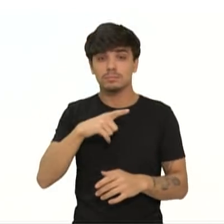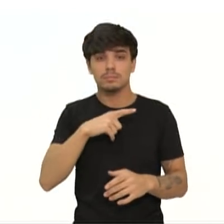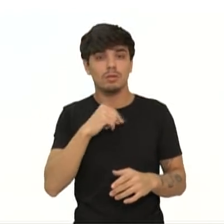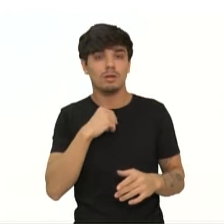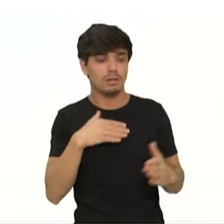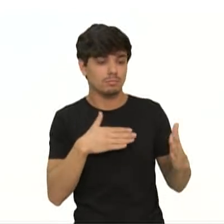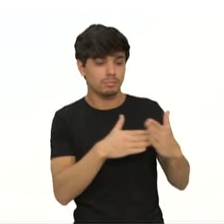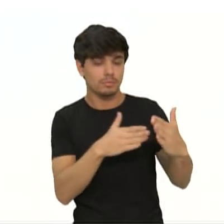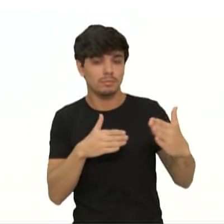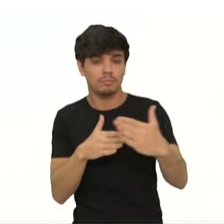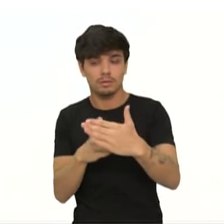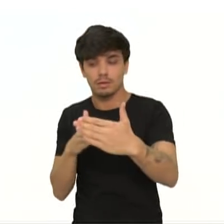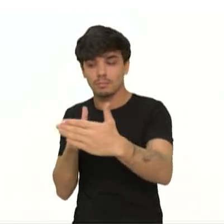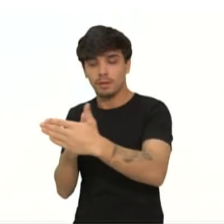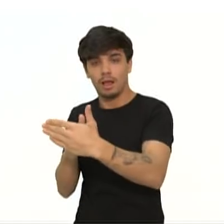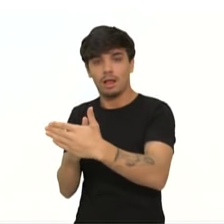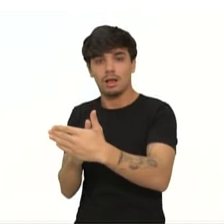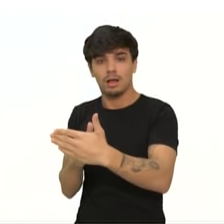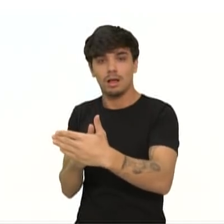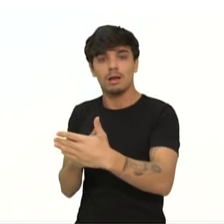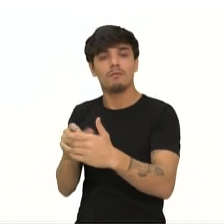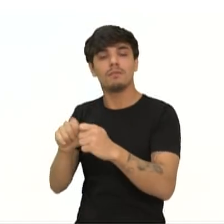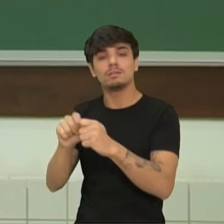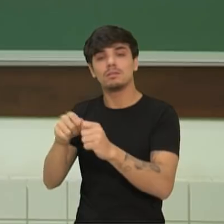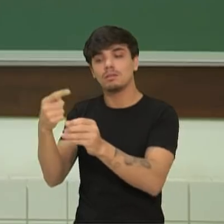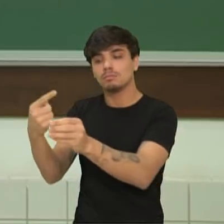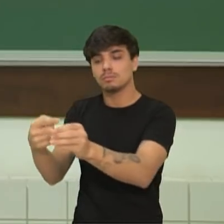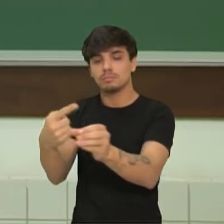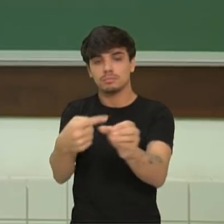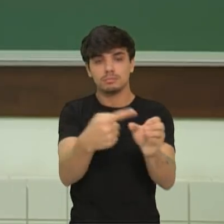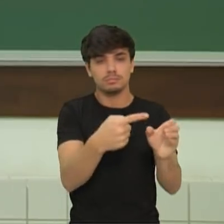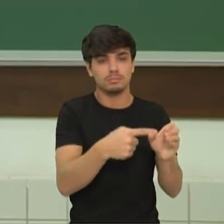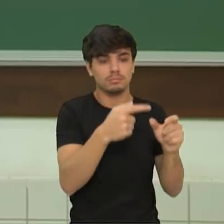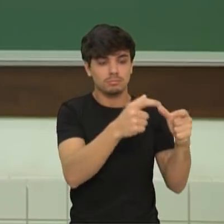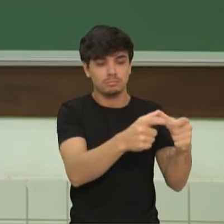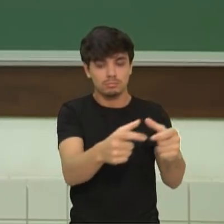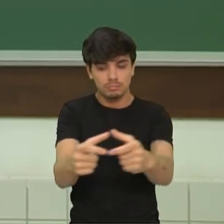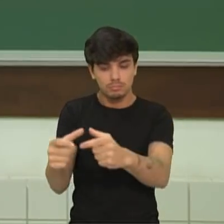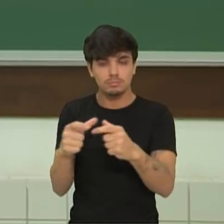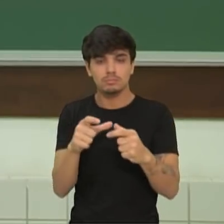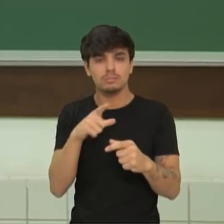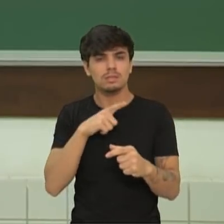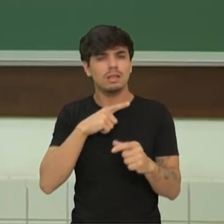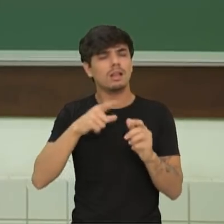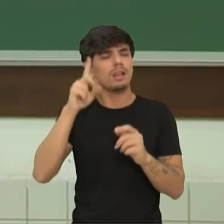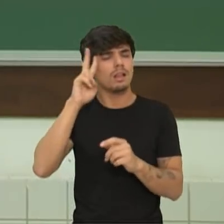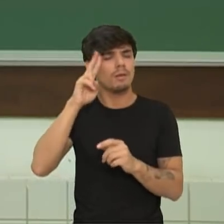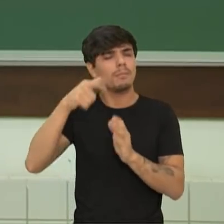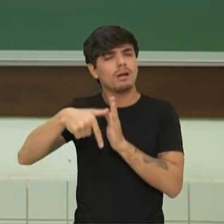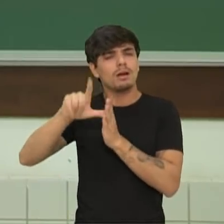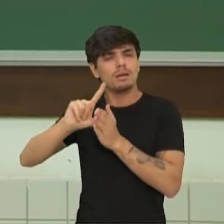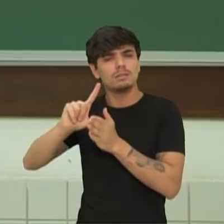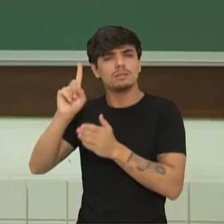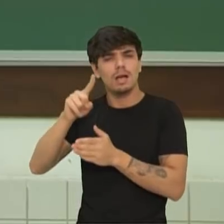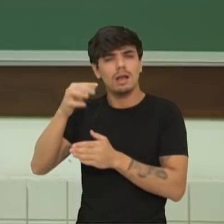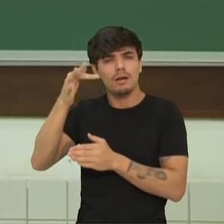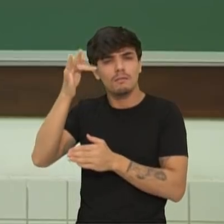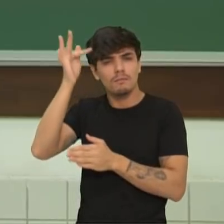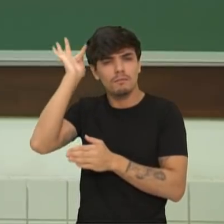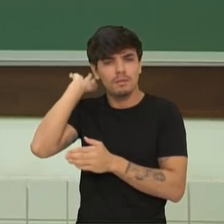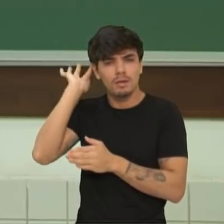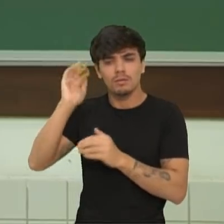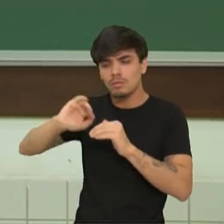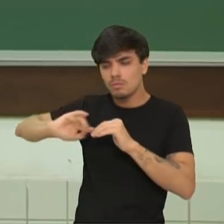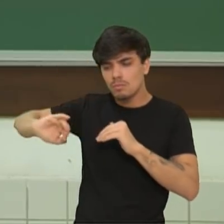os territórios nacionais. Lembra que antes eles eram todos fragmentados? Eram os feudos, e agora centralizou